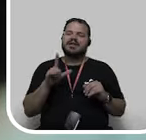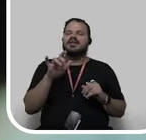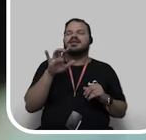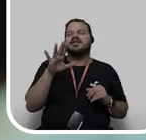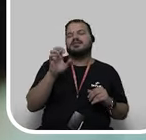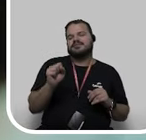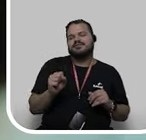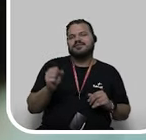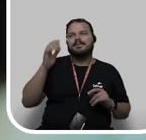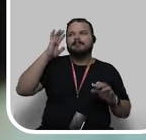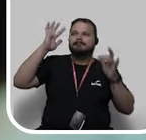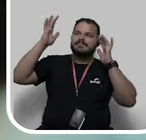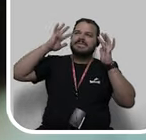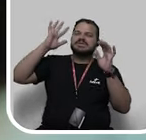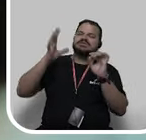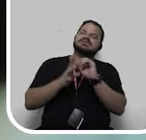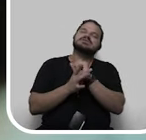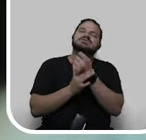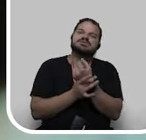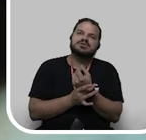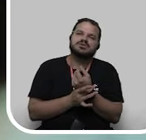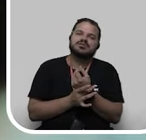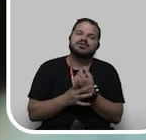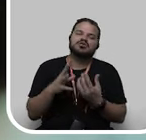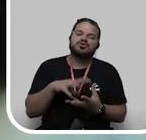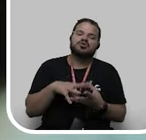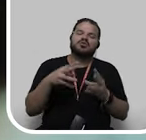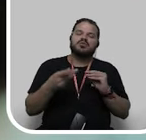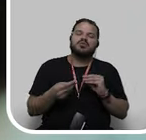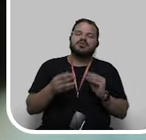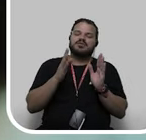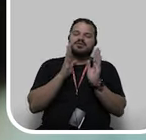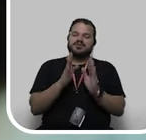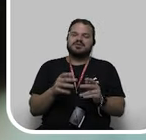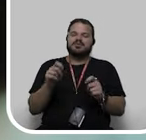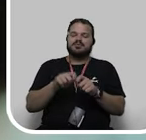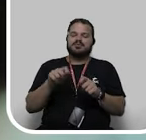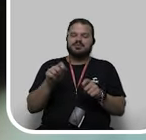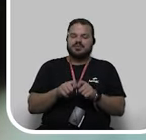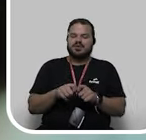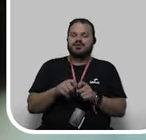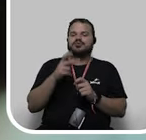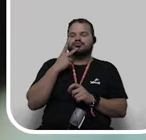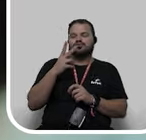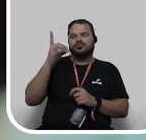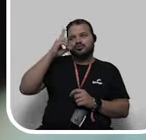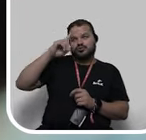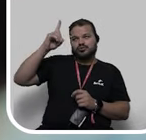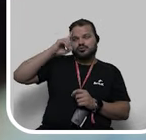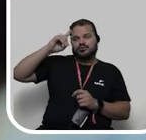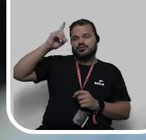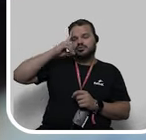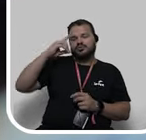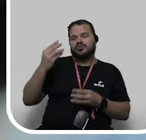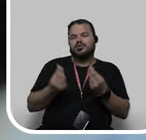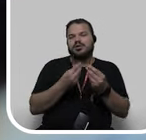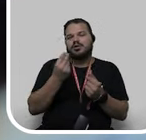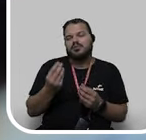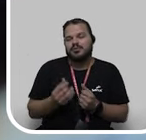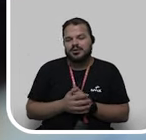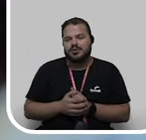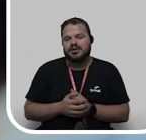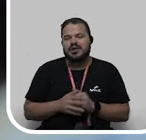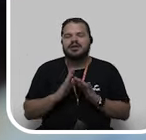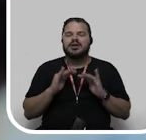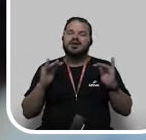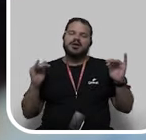Pensar segurança de uma forma em que faça parte do meu dia a dia e com um olhar mais